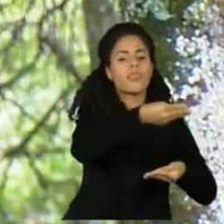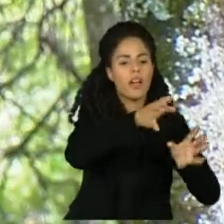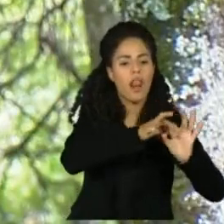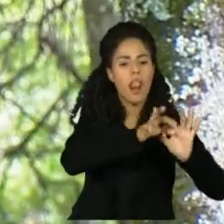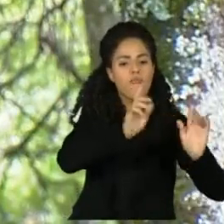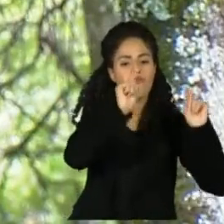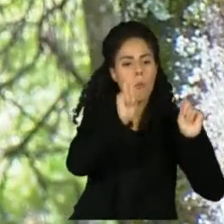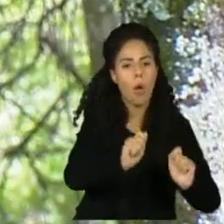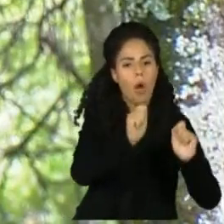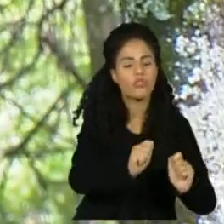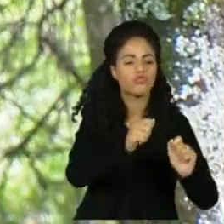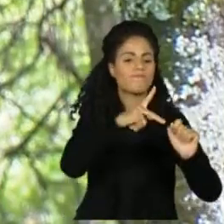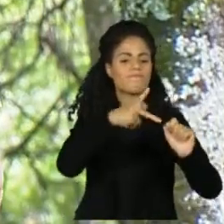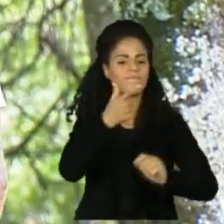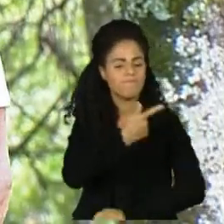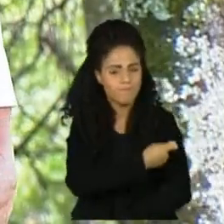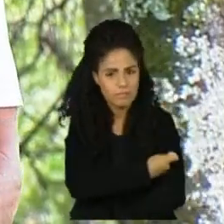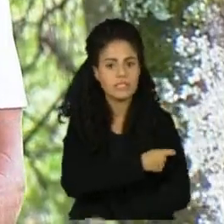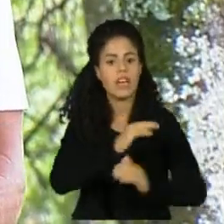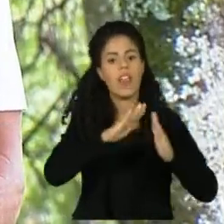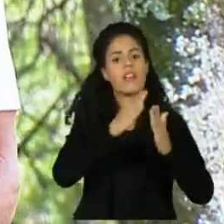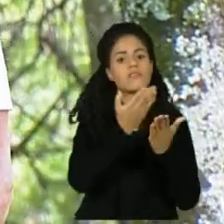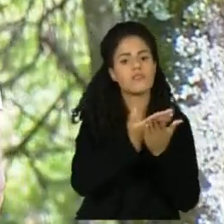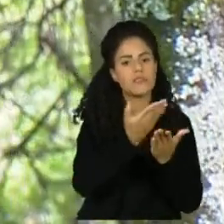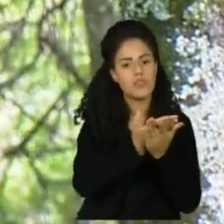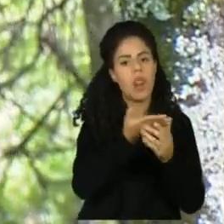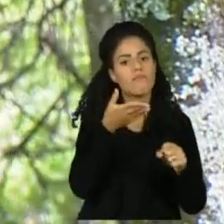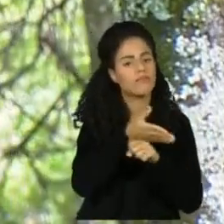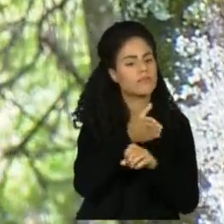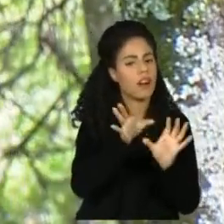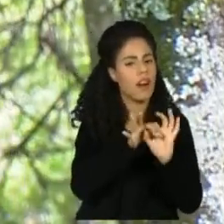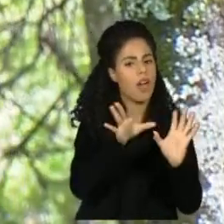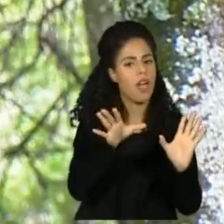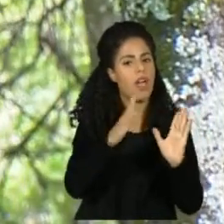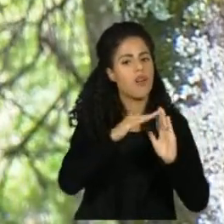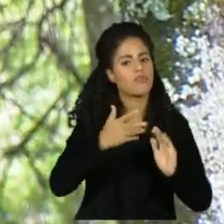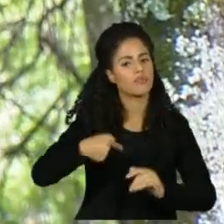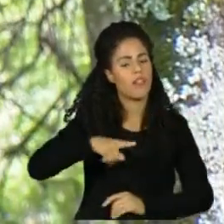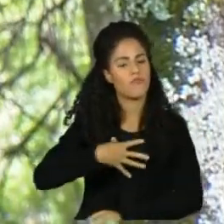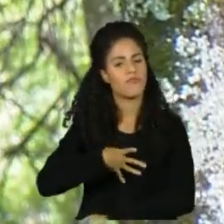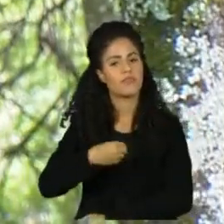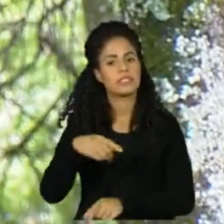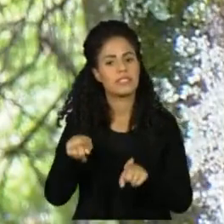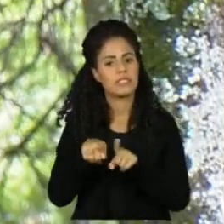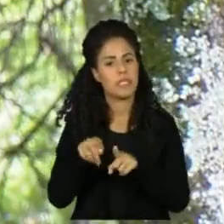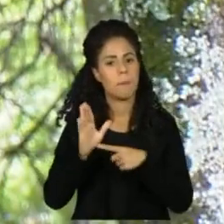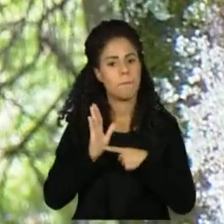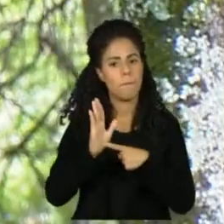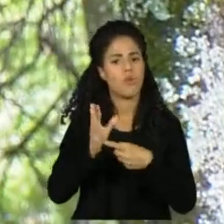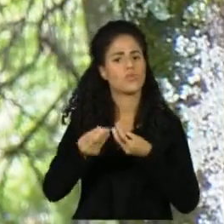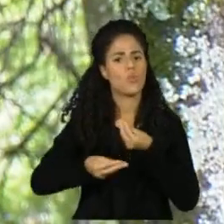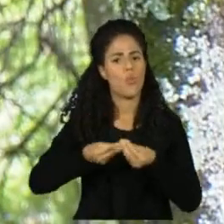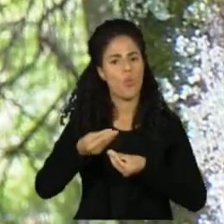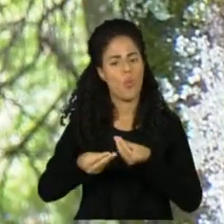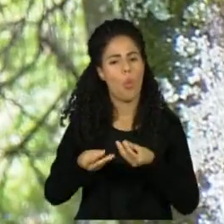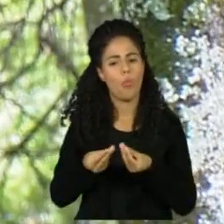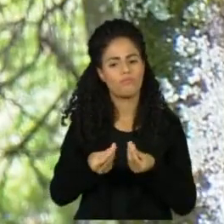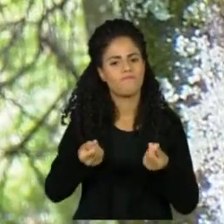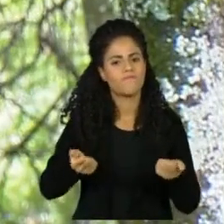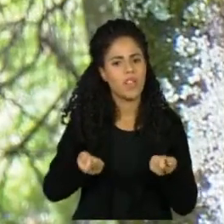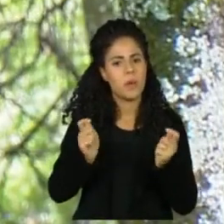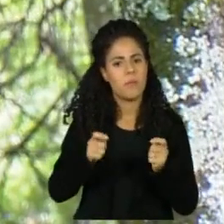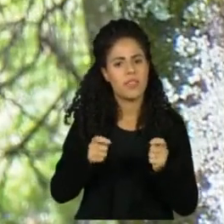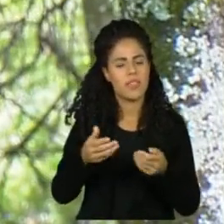sms dos Pais para a escola onde estudam os seus filhos e esse programa tem demonstrado bastante